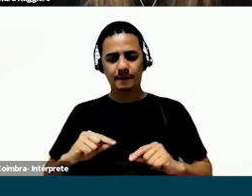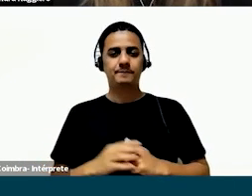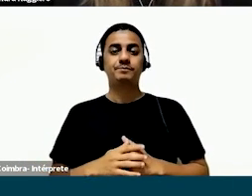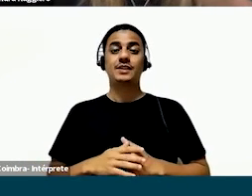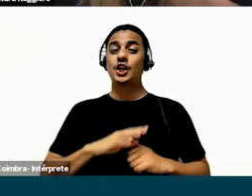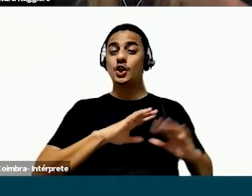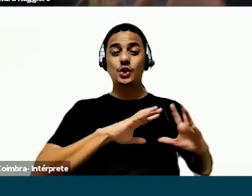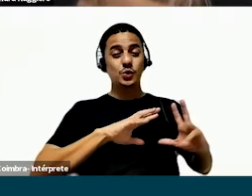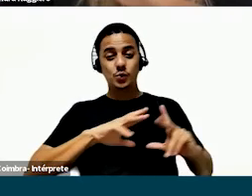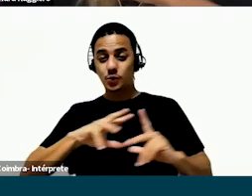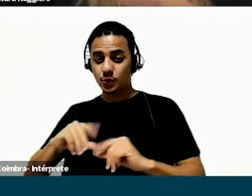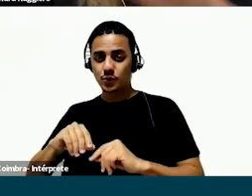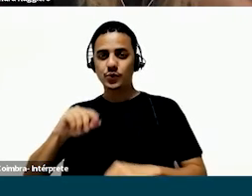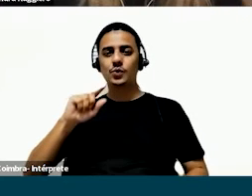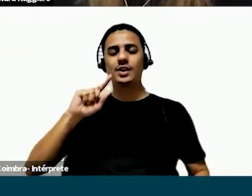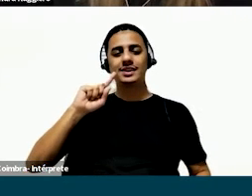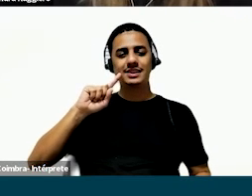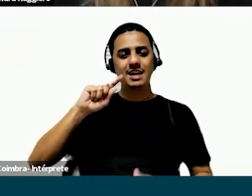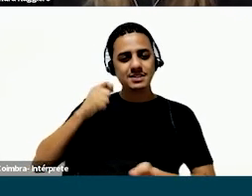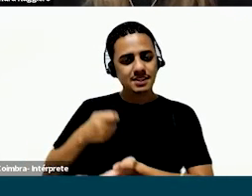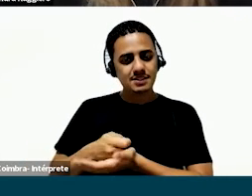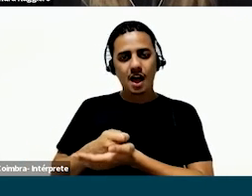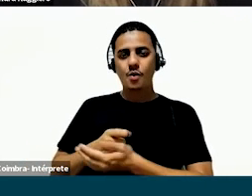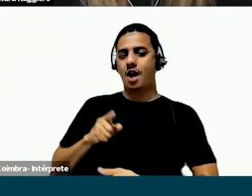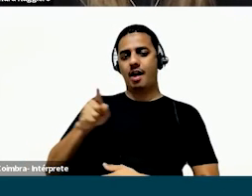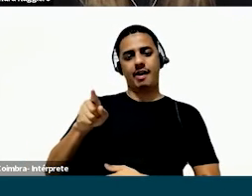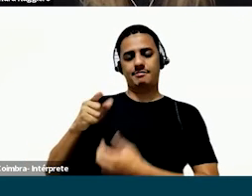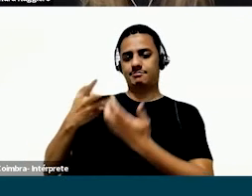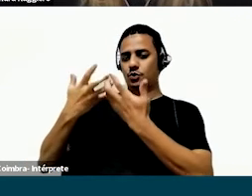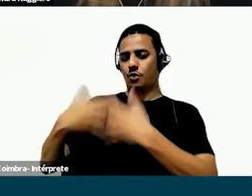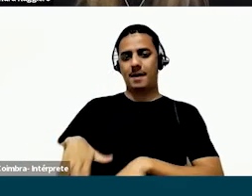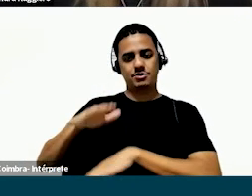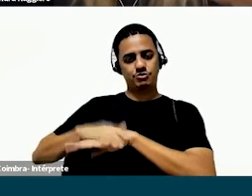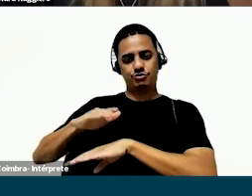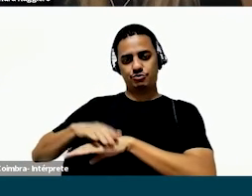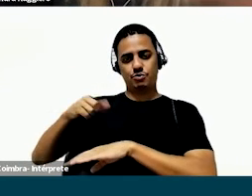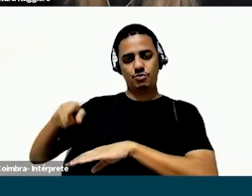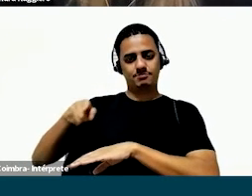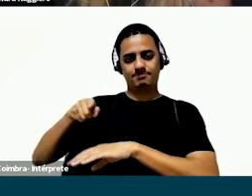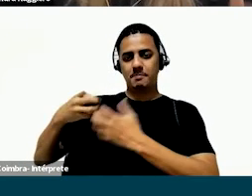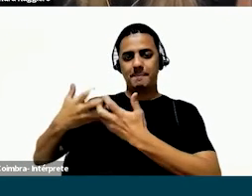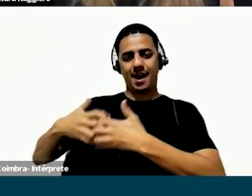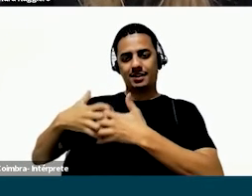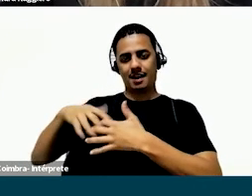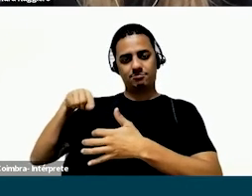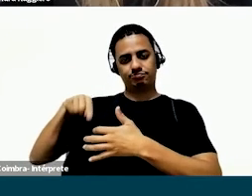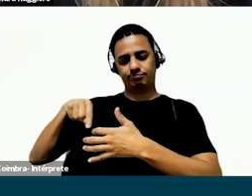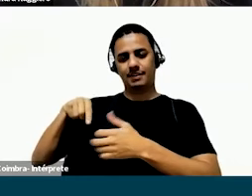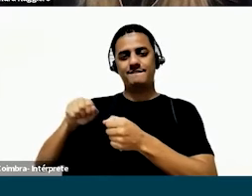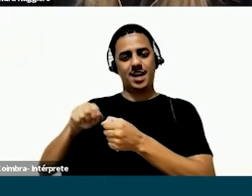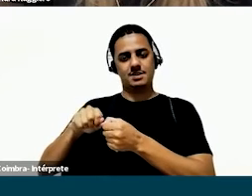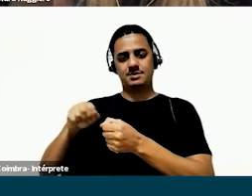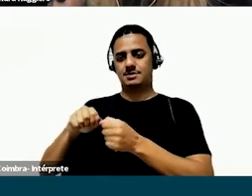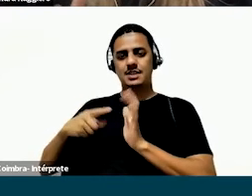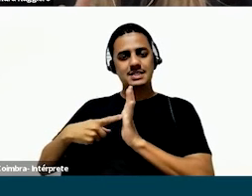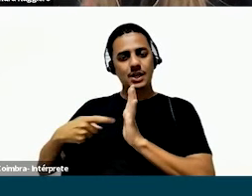é terceirizarmos toda a inteligência de um determinado domínio, onde a máquina é responsável,